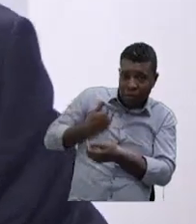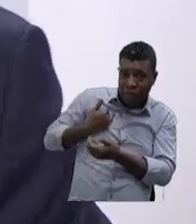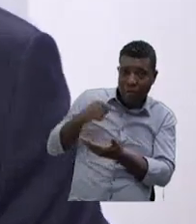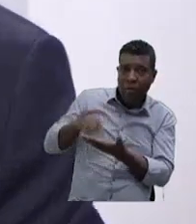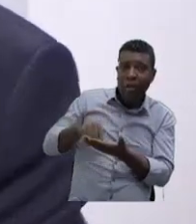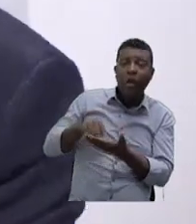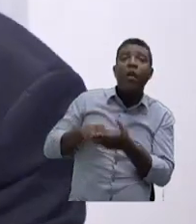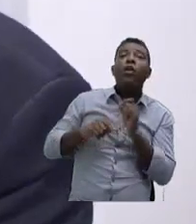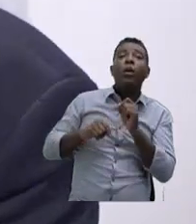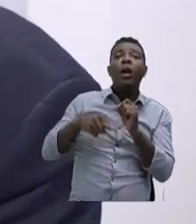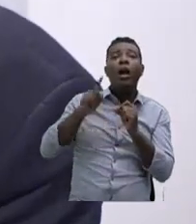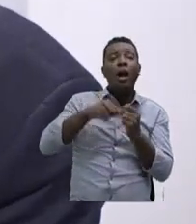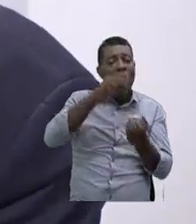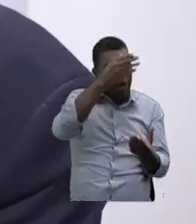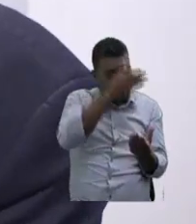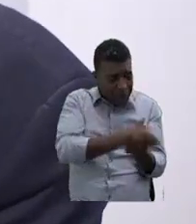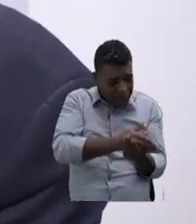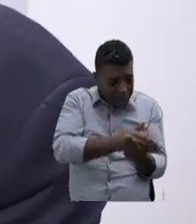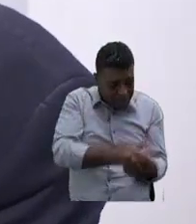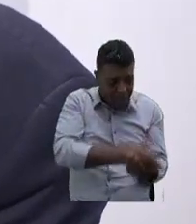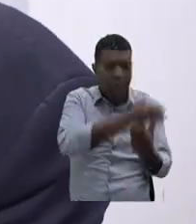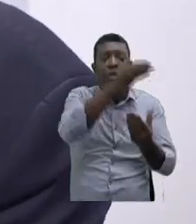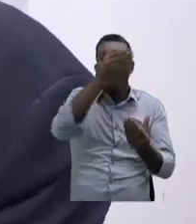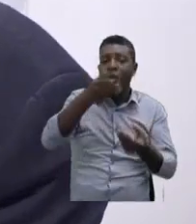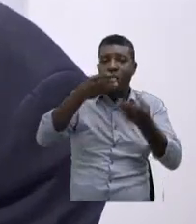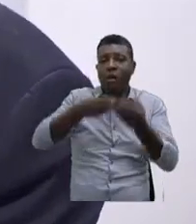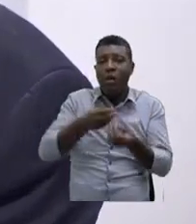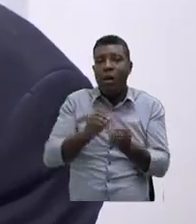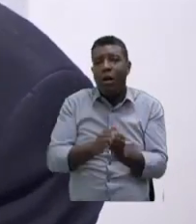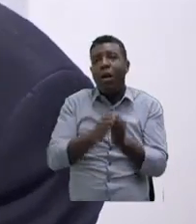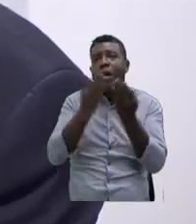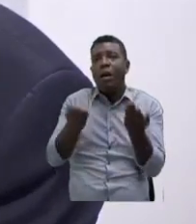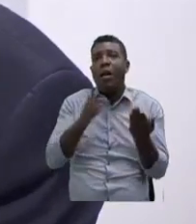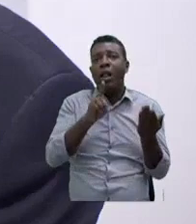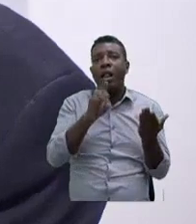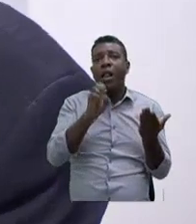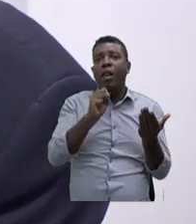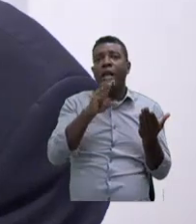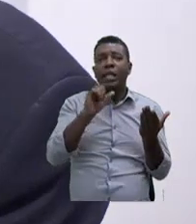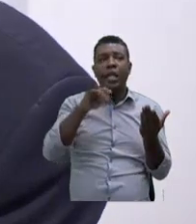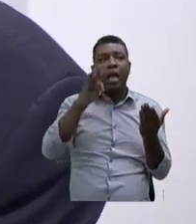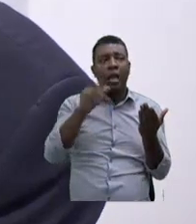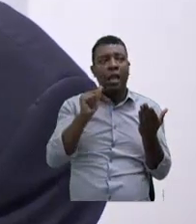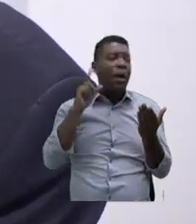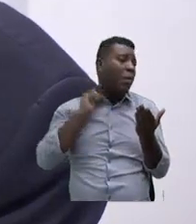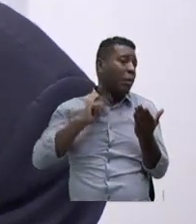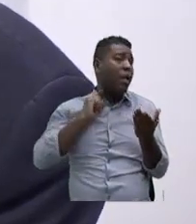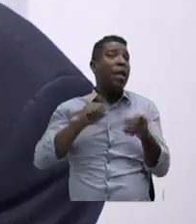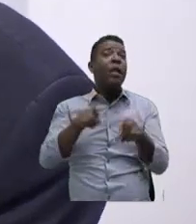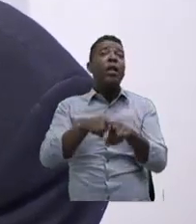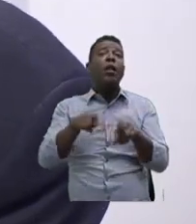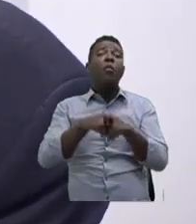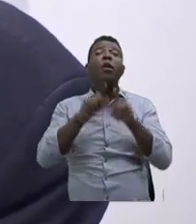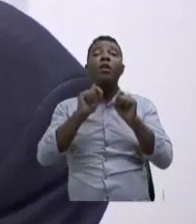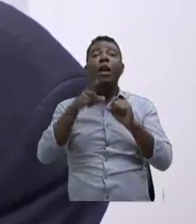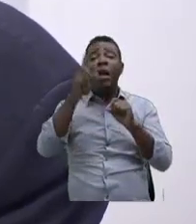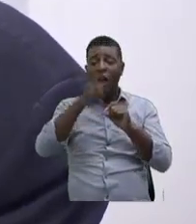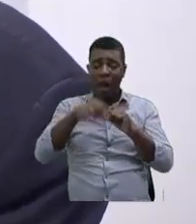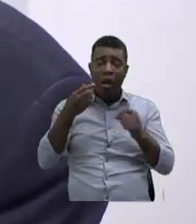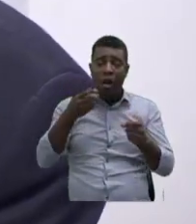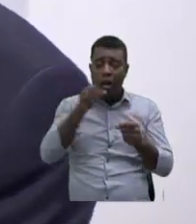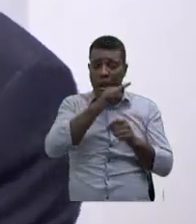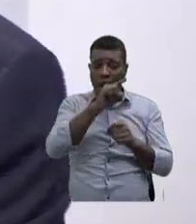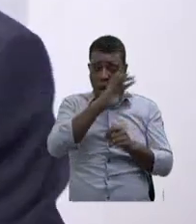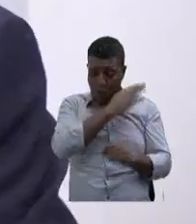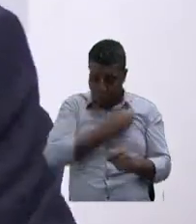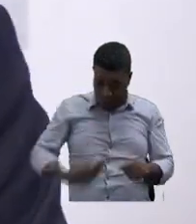do desarquivamento do Decentra Minas, mas também do aprimoramento que houve por parte do governo.